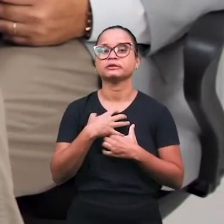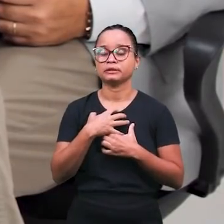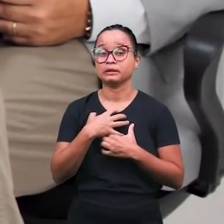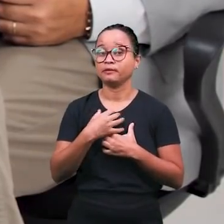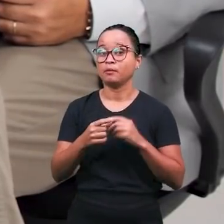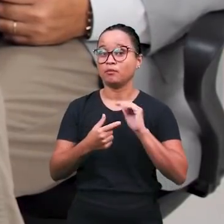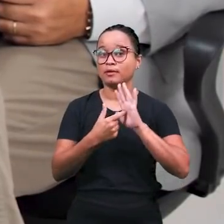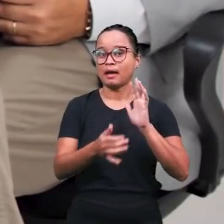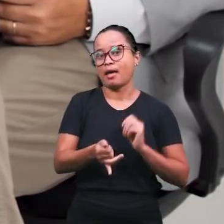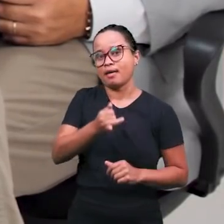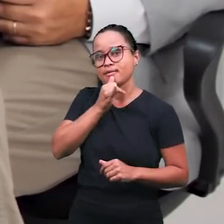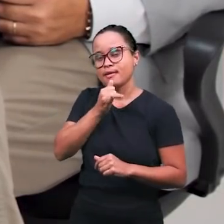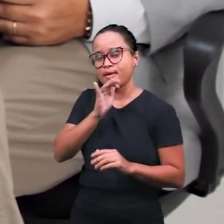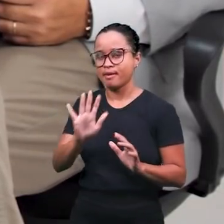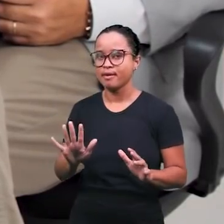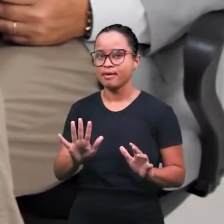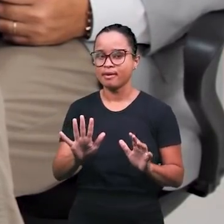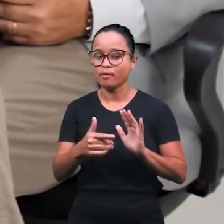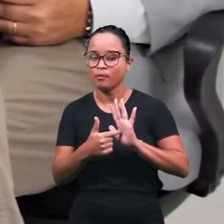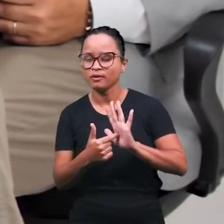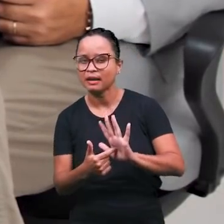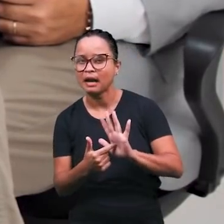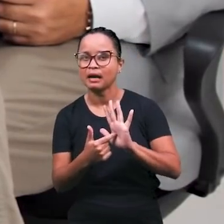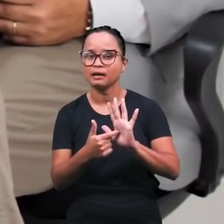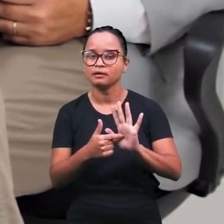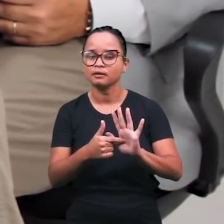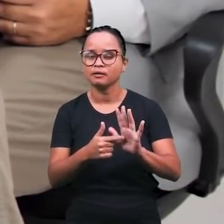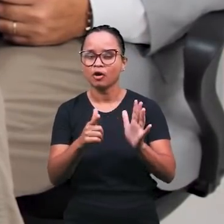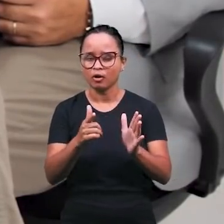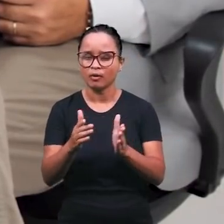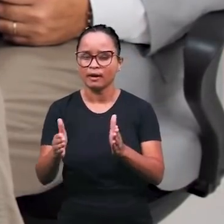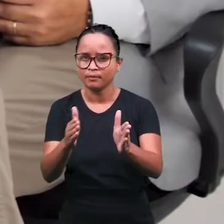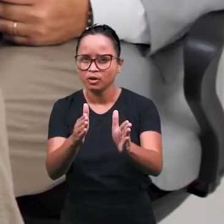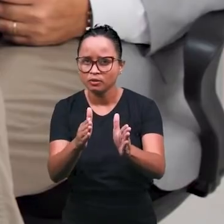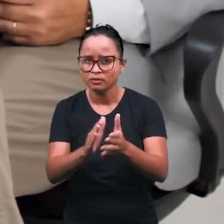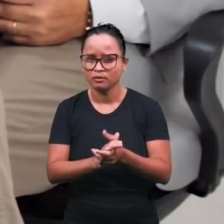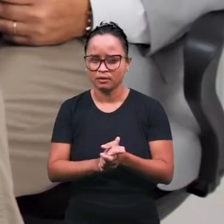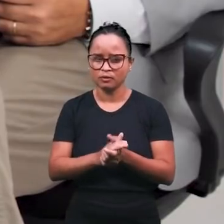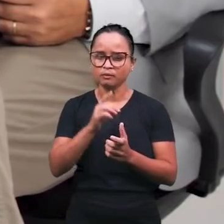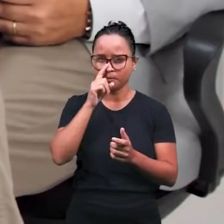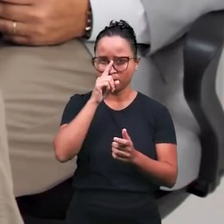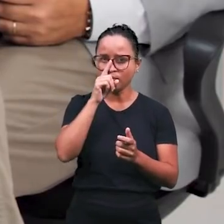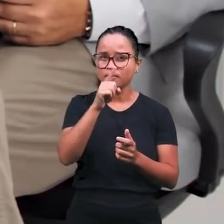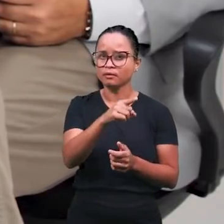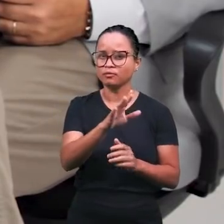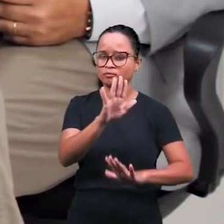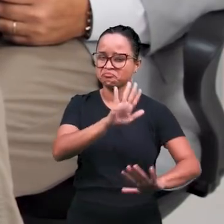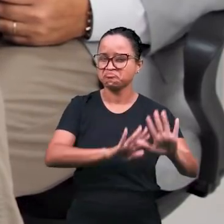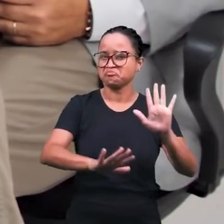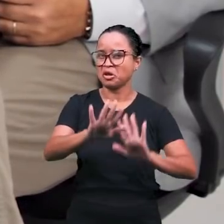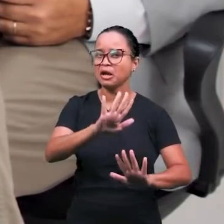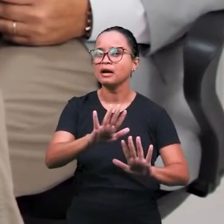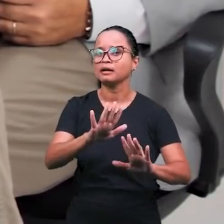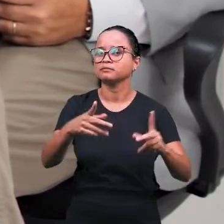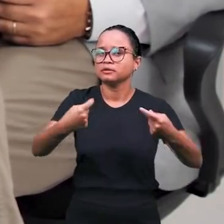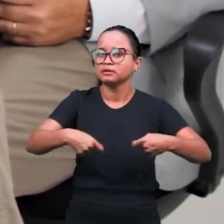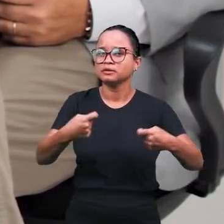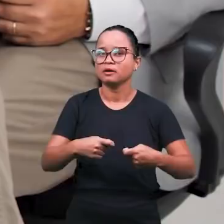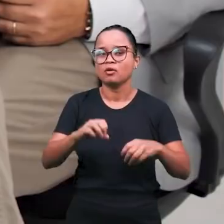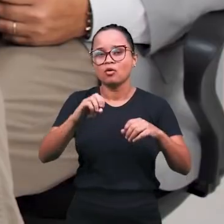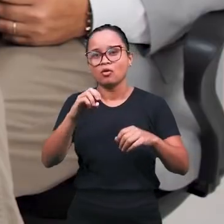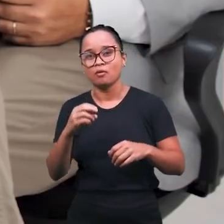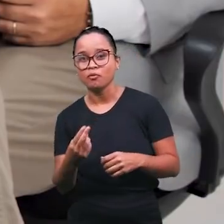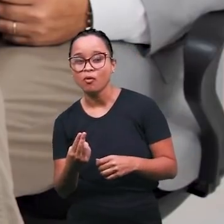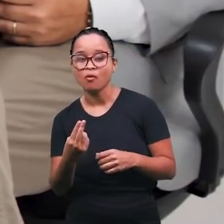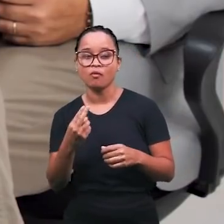dar exemplos que eles consigam visualizar que o caminho que eles estão é um caminho muito perigoso. Porque você